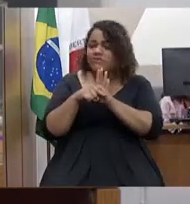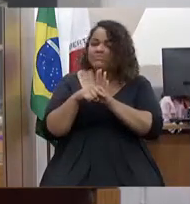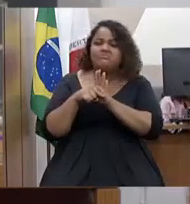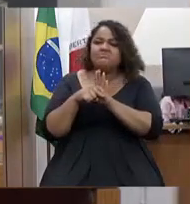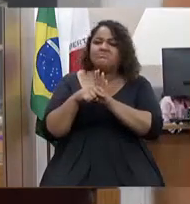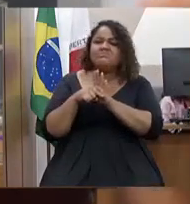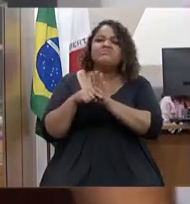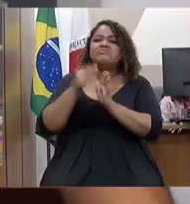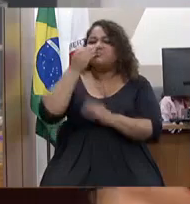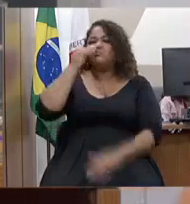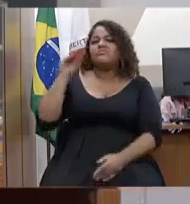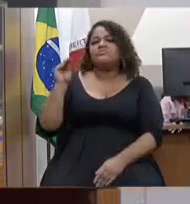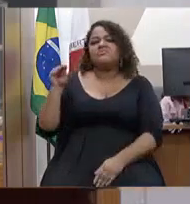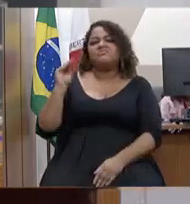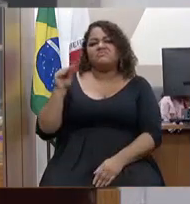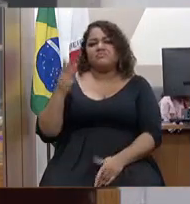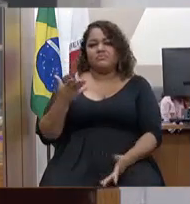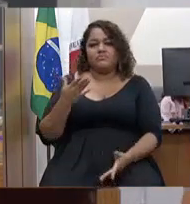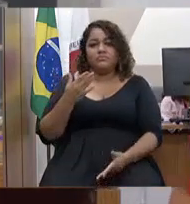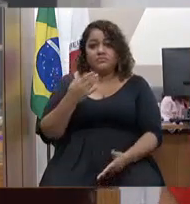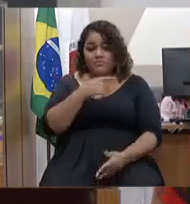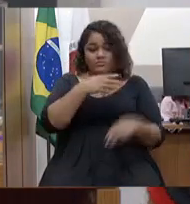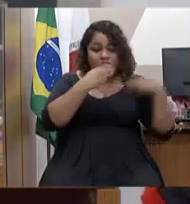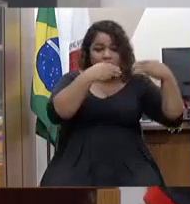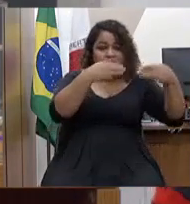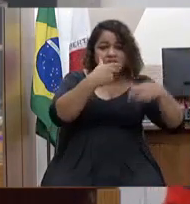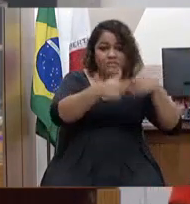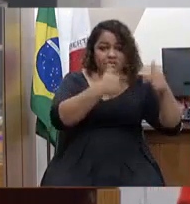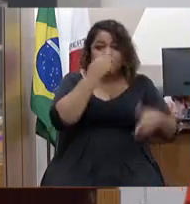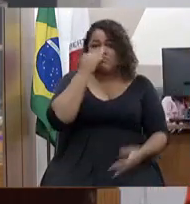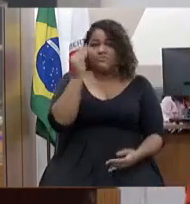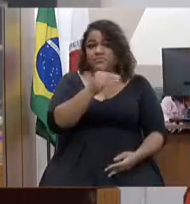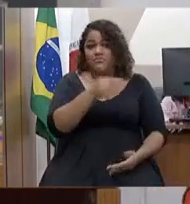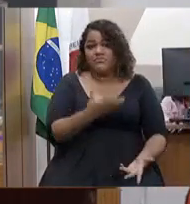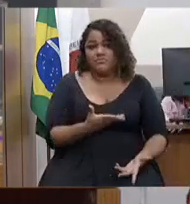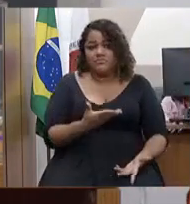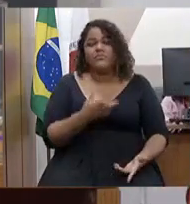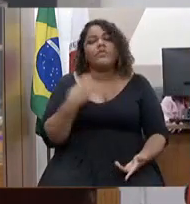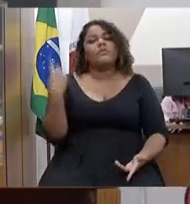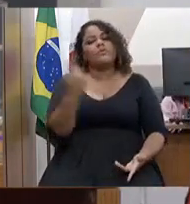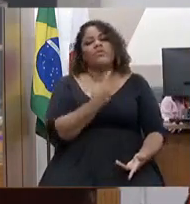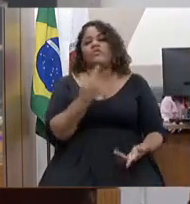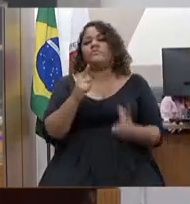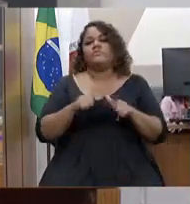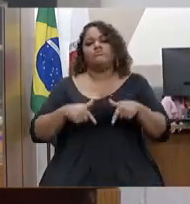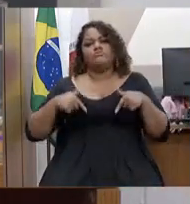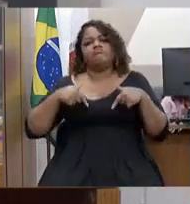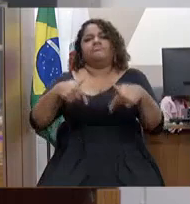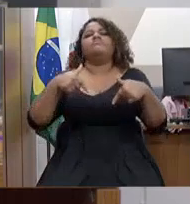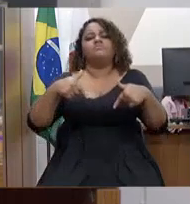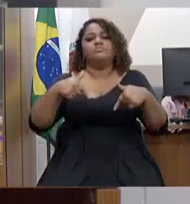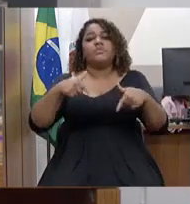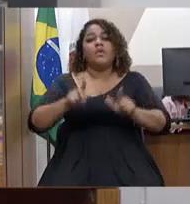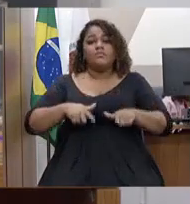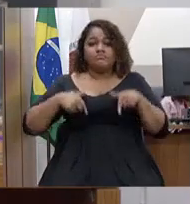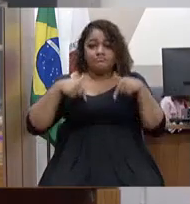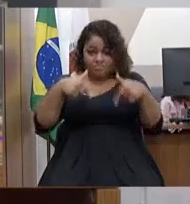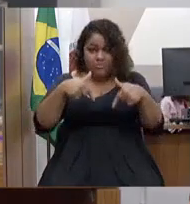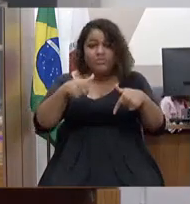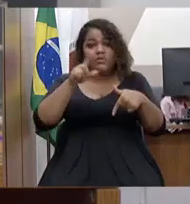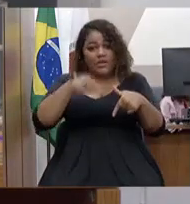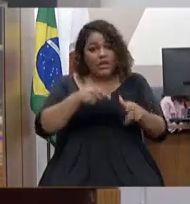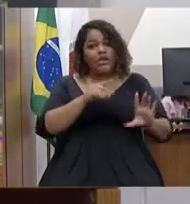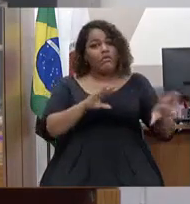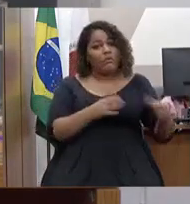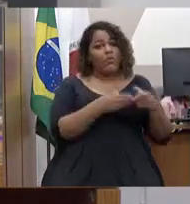sucateado então nós temos que promover enfrentamento gente e esse enfrentamento parte da classe trabalhadora sindicais